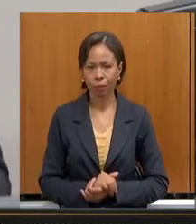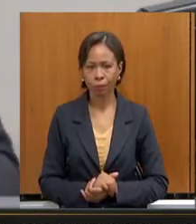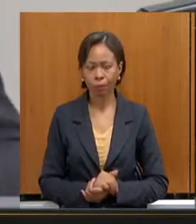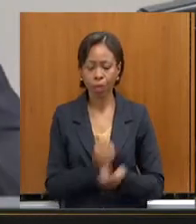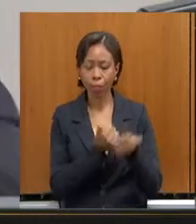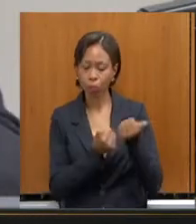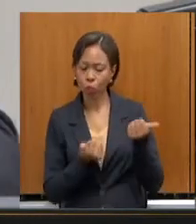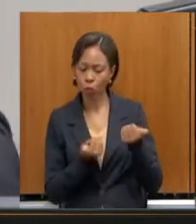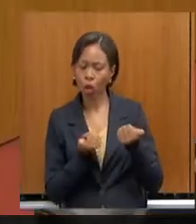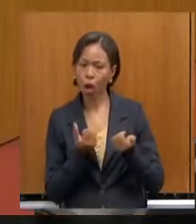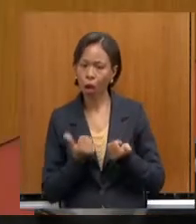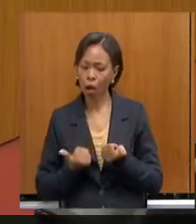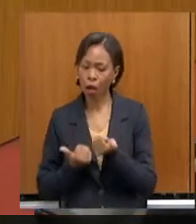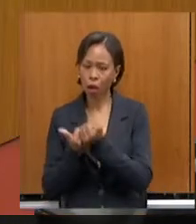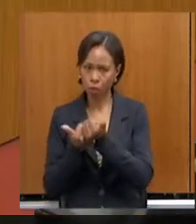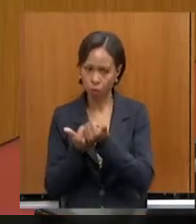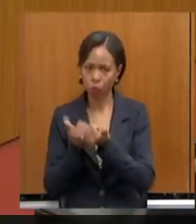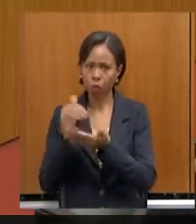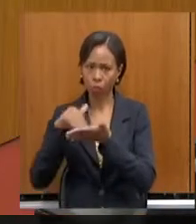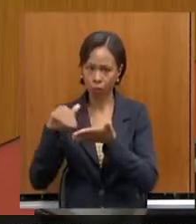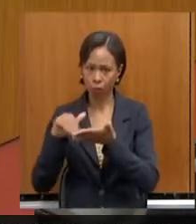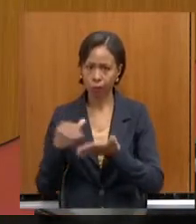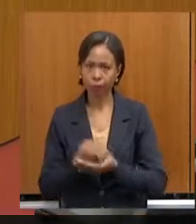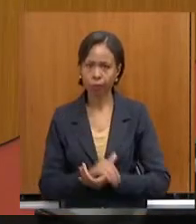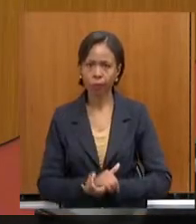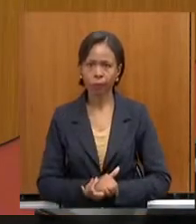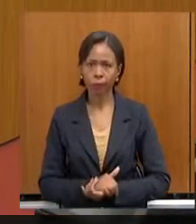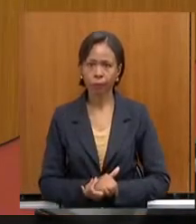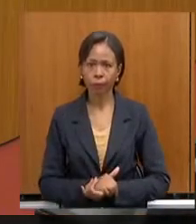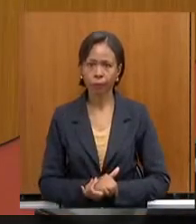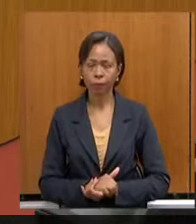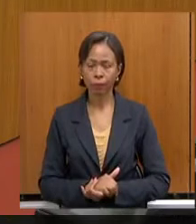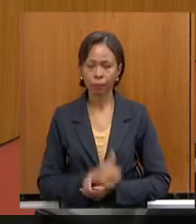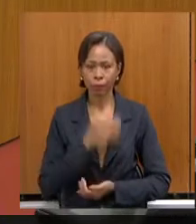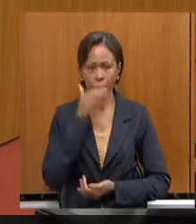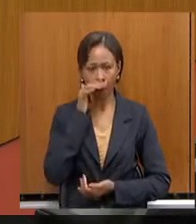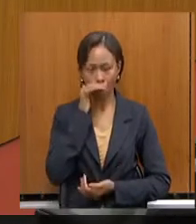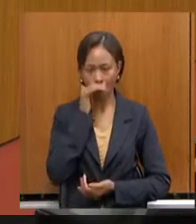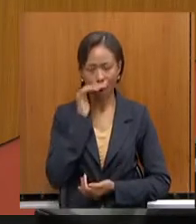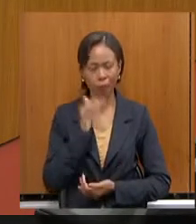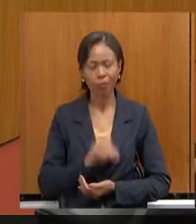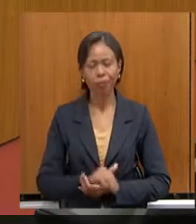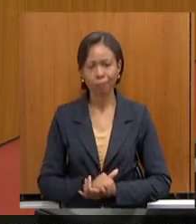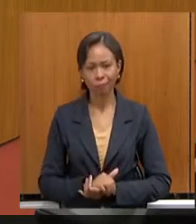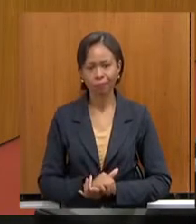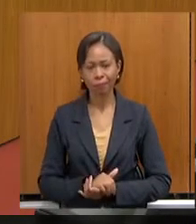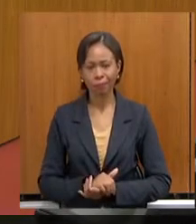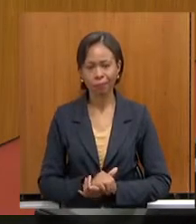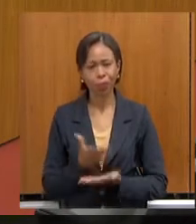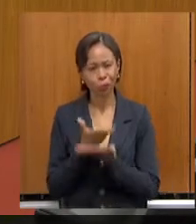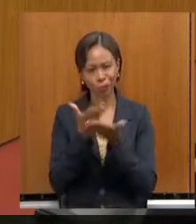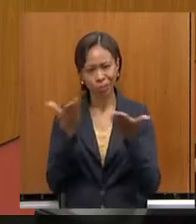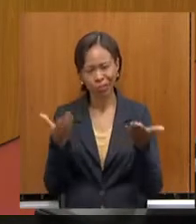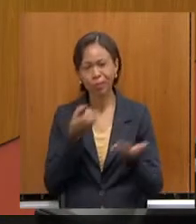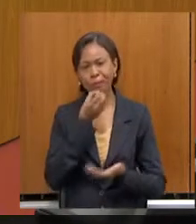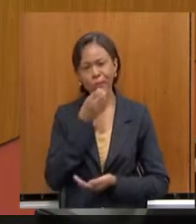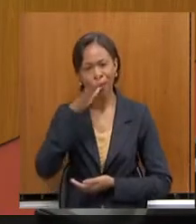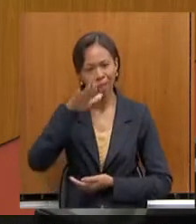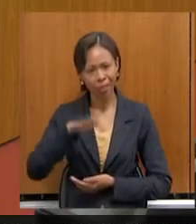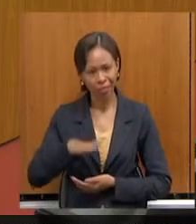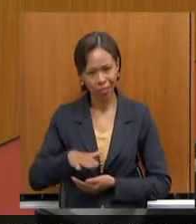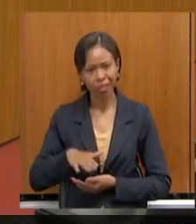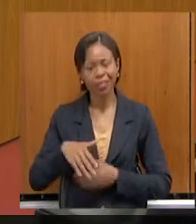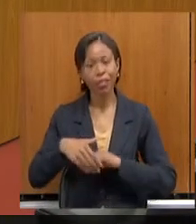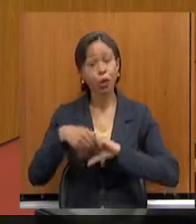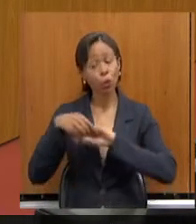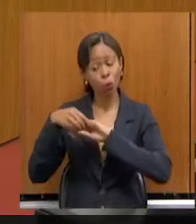necessário a secretária a Oi boa tarde a todos EA todas